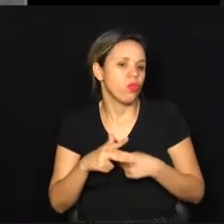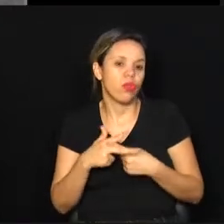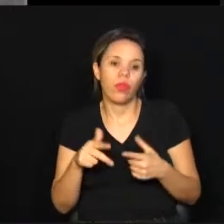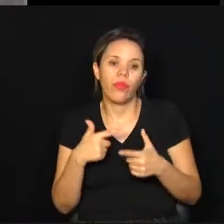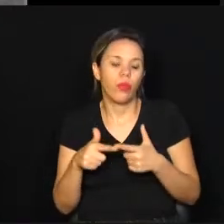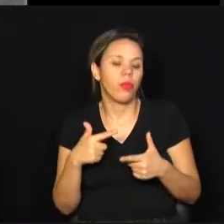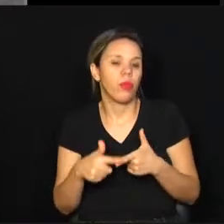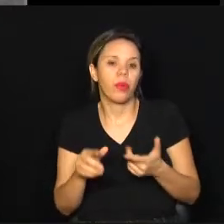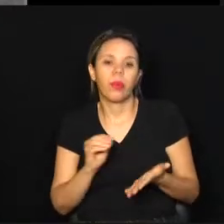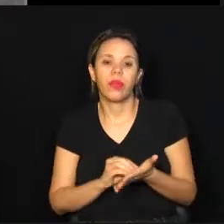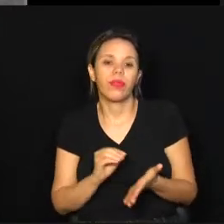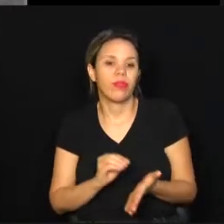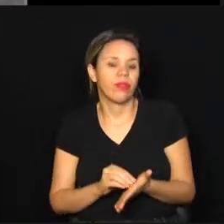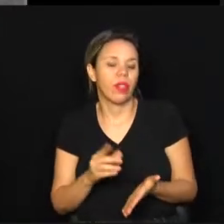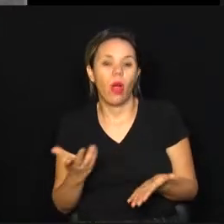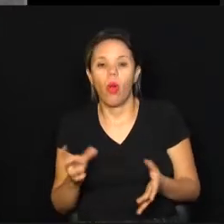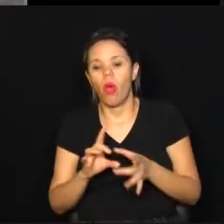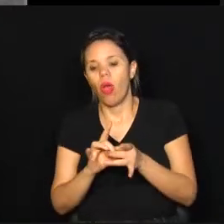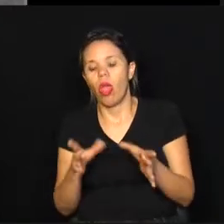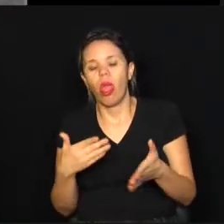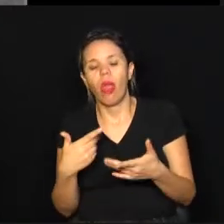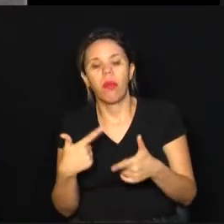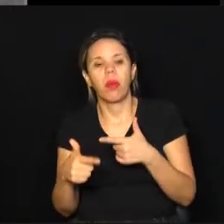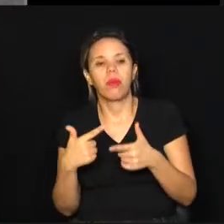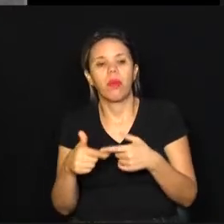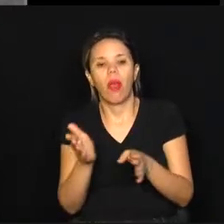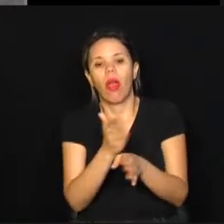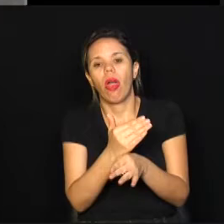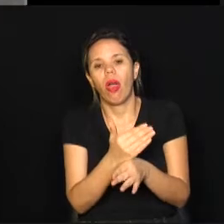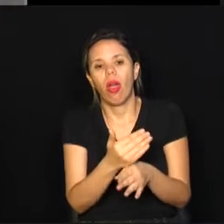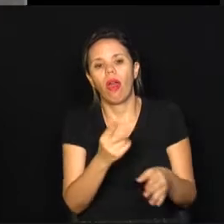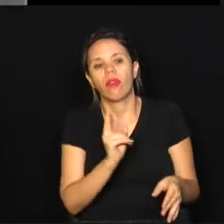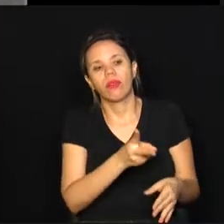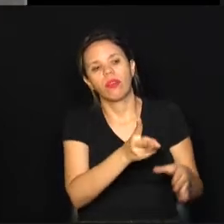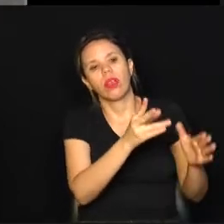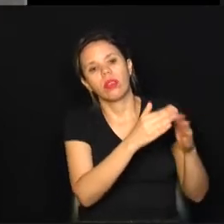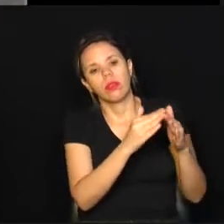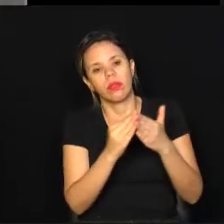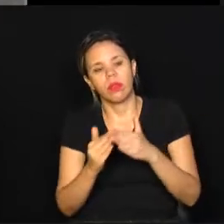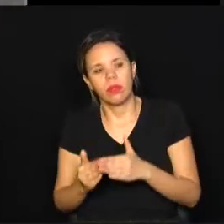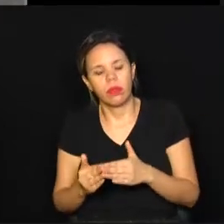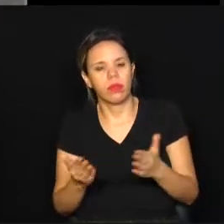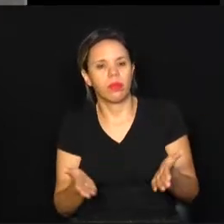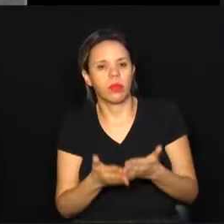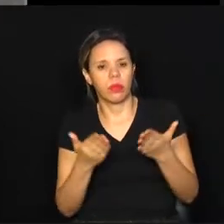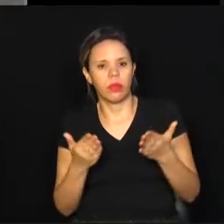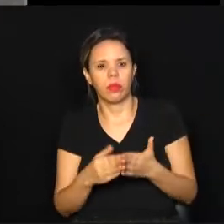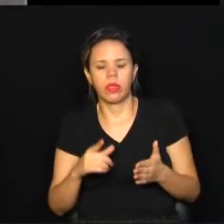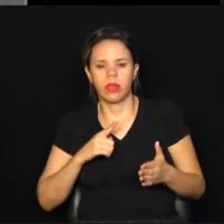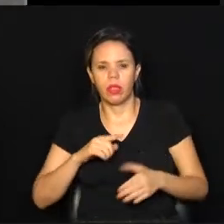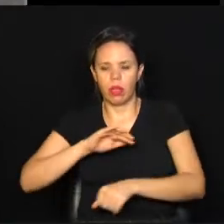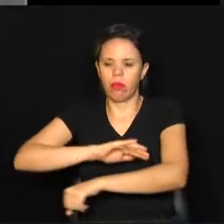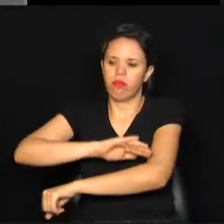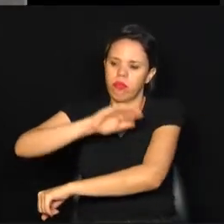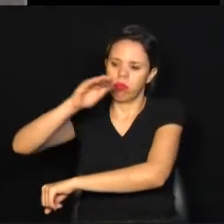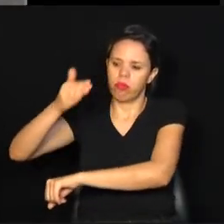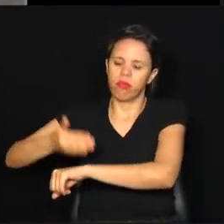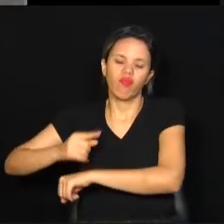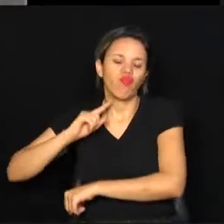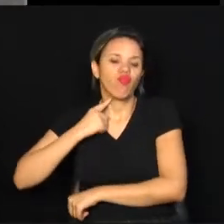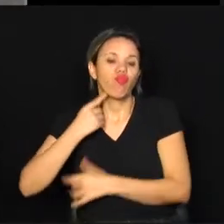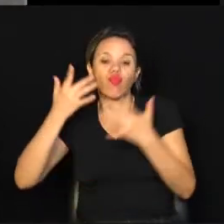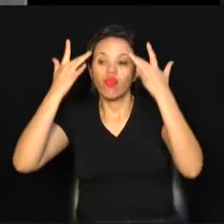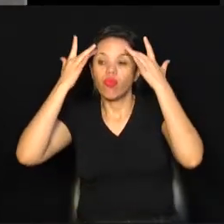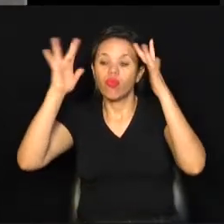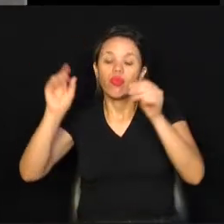Ou vamos deixar esse coração continuar sendo periferia e a gente tem um aterro sanitário ali e que a gente não sabe o que fazer